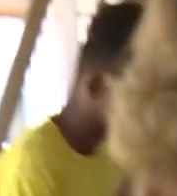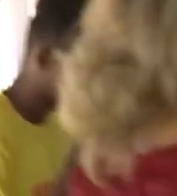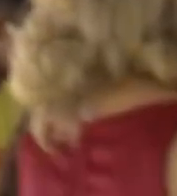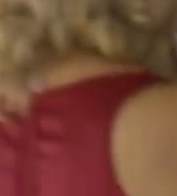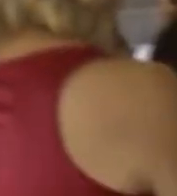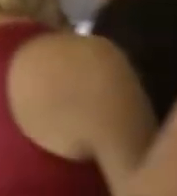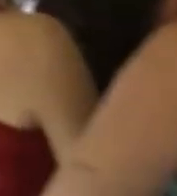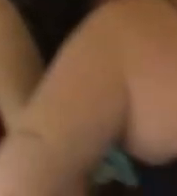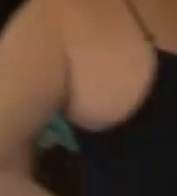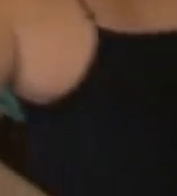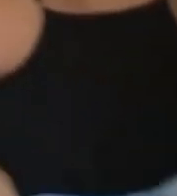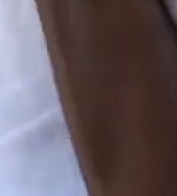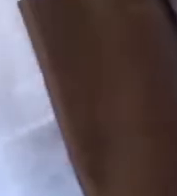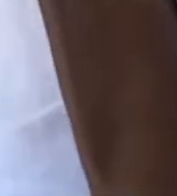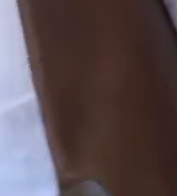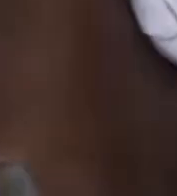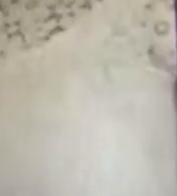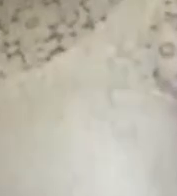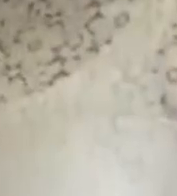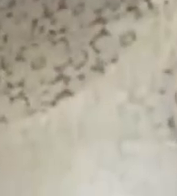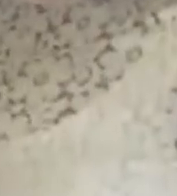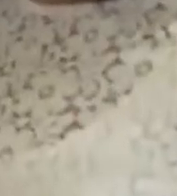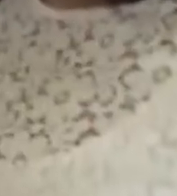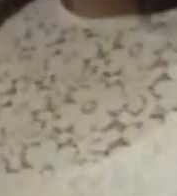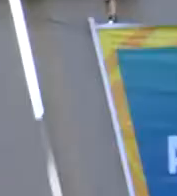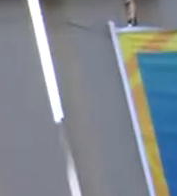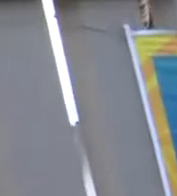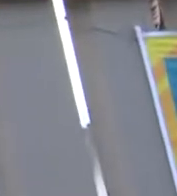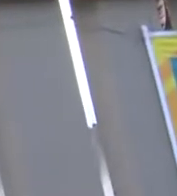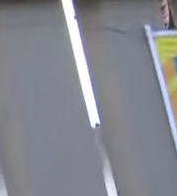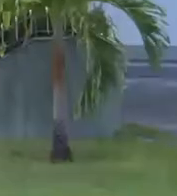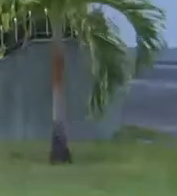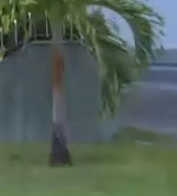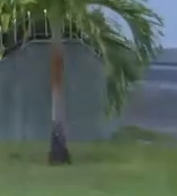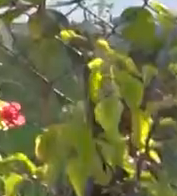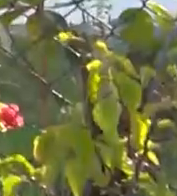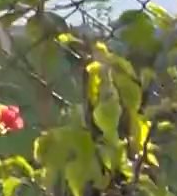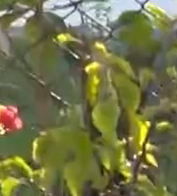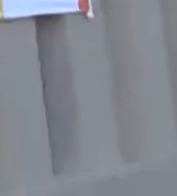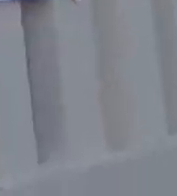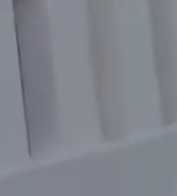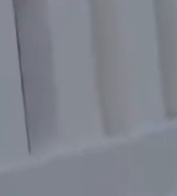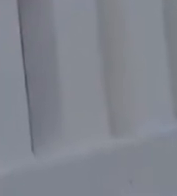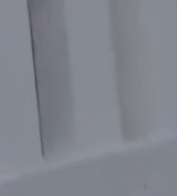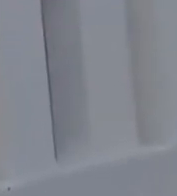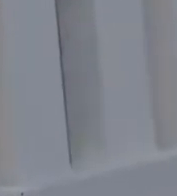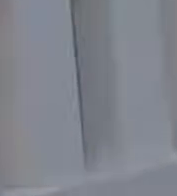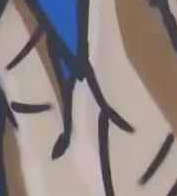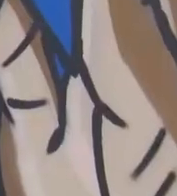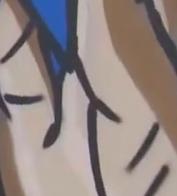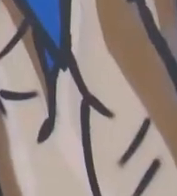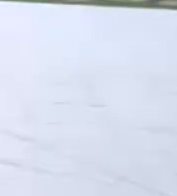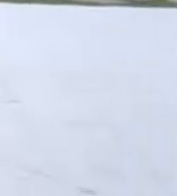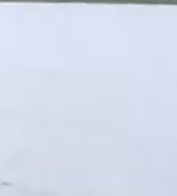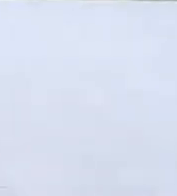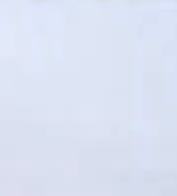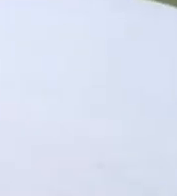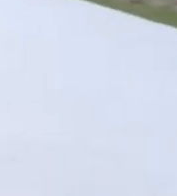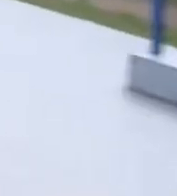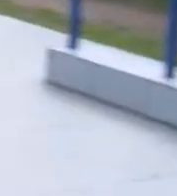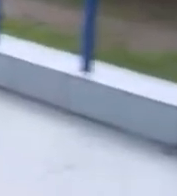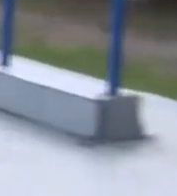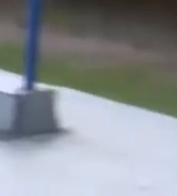Music Music Music Music